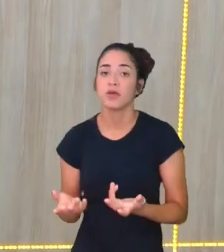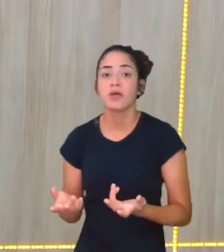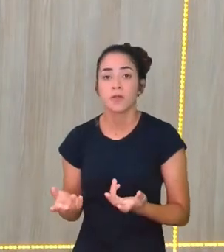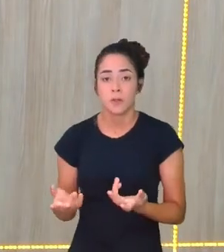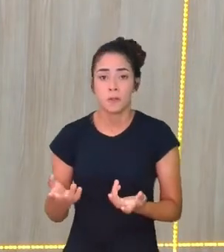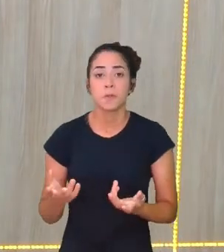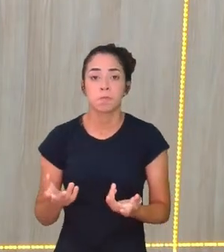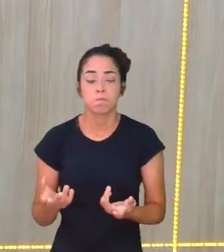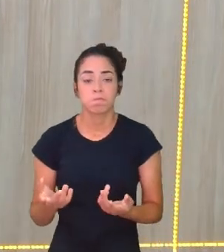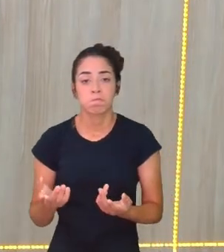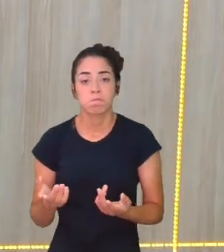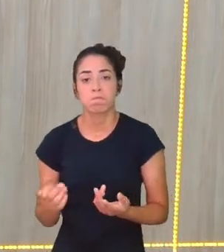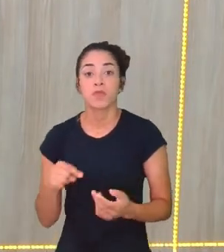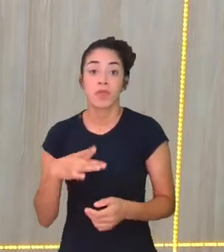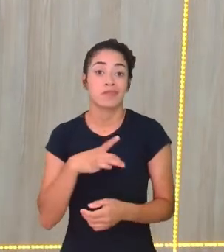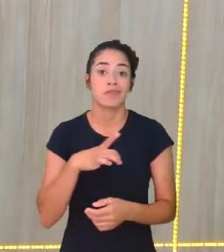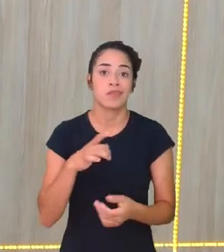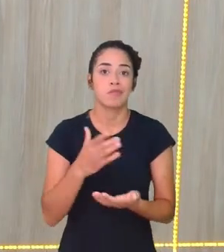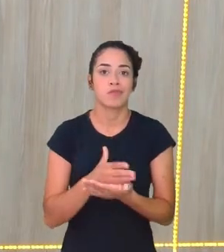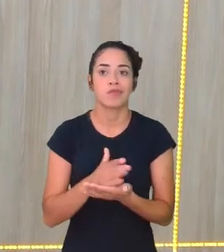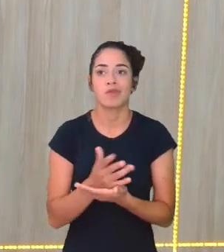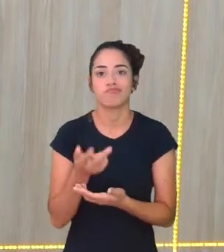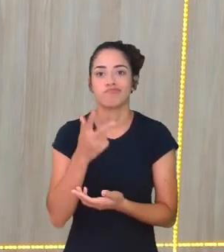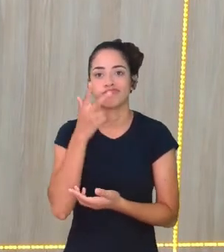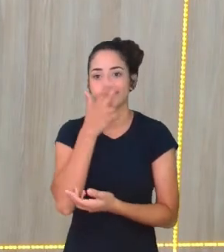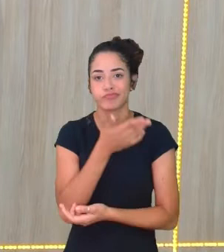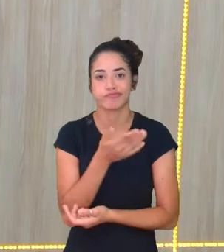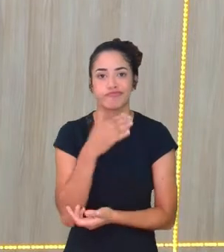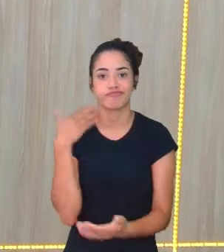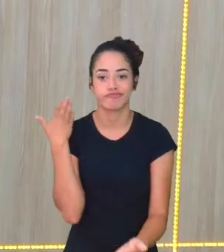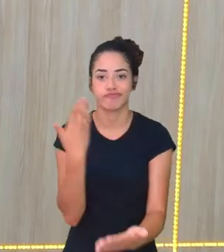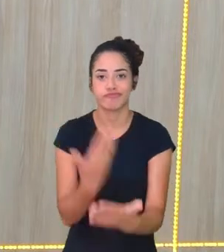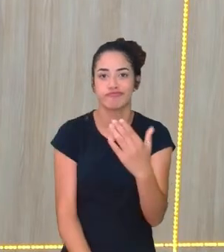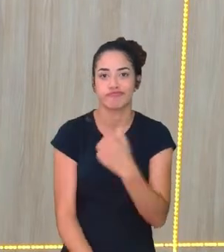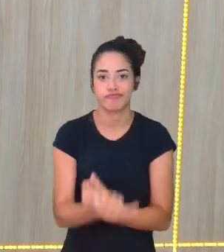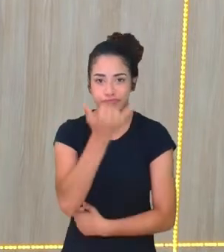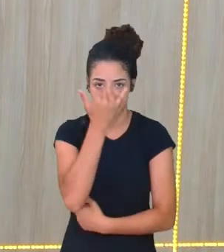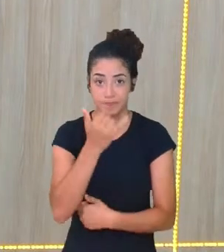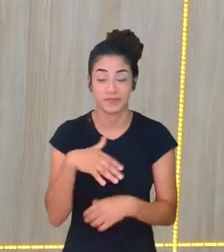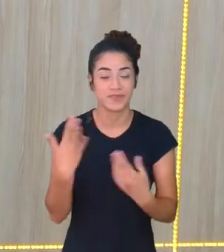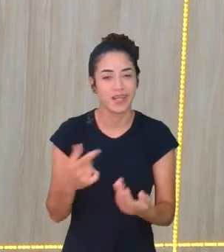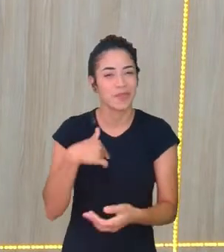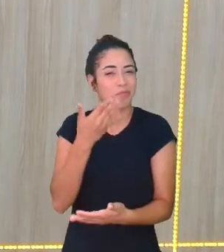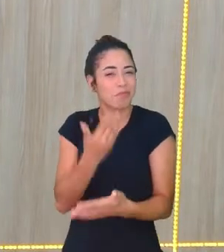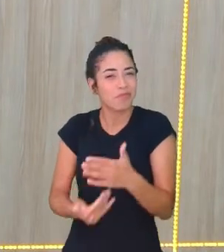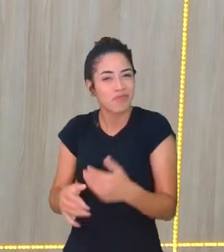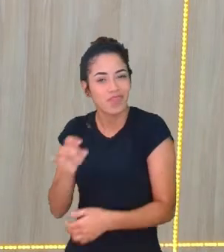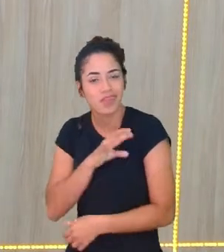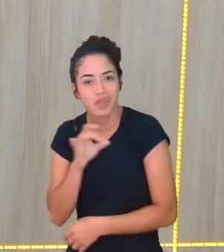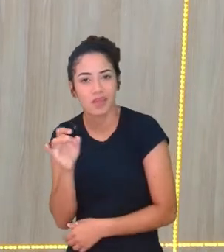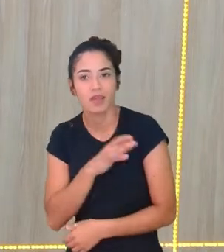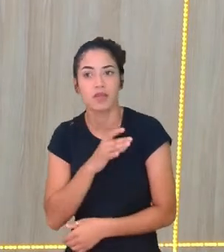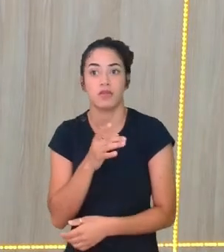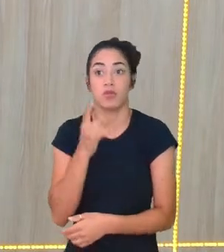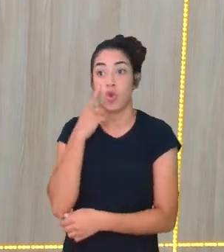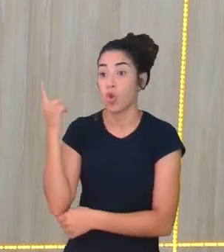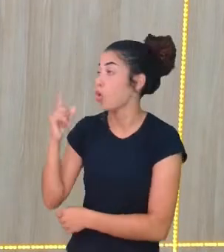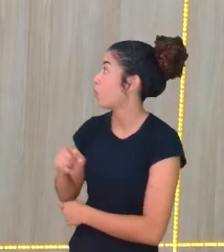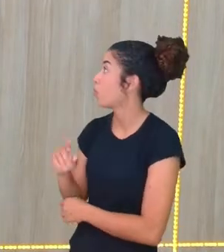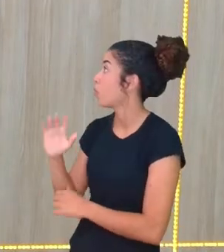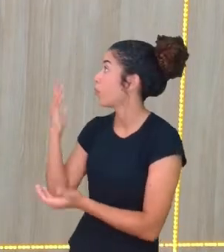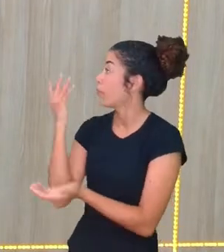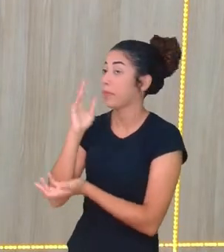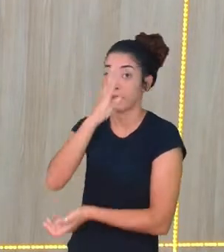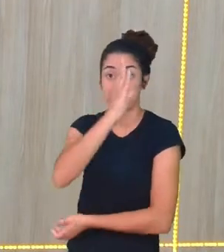a terminam sendo um fracasso aí com medo né aqui ó a madeira de Pau Brasil